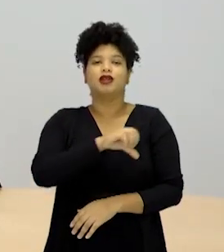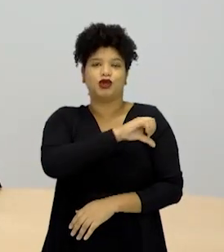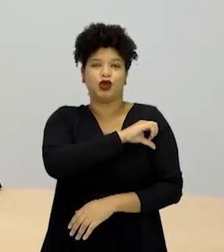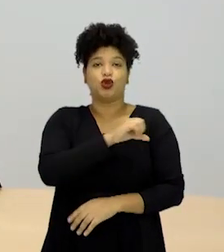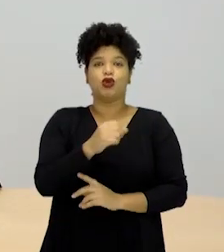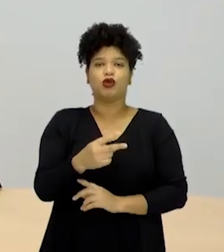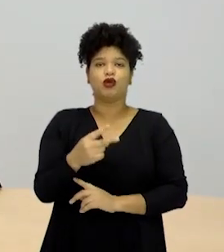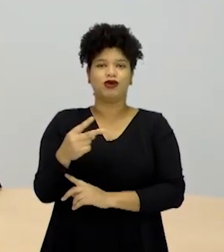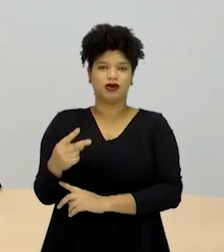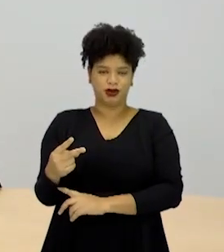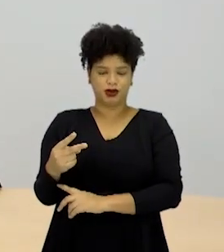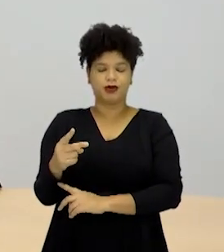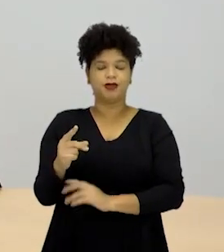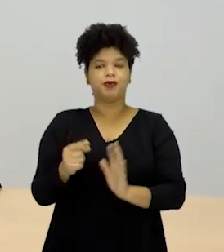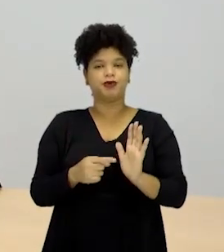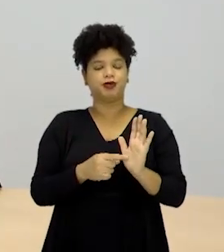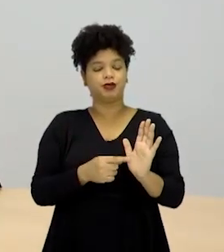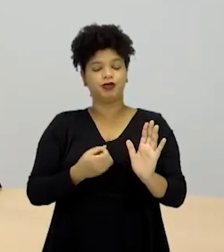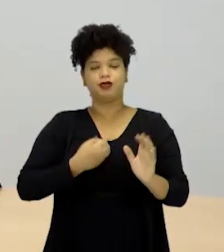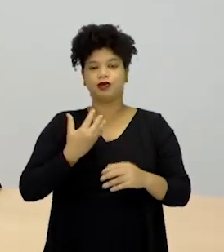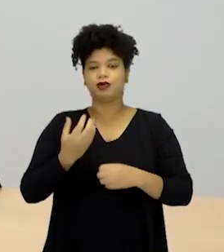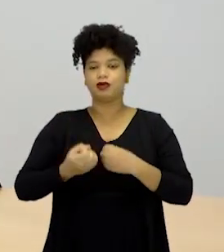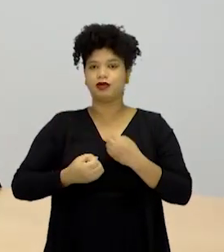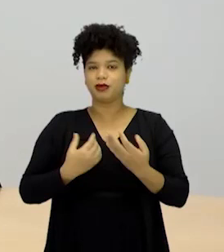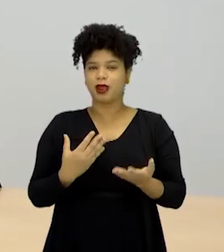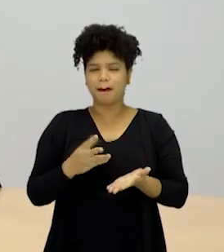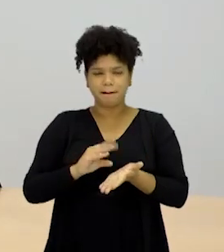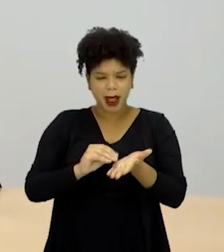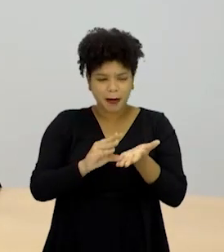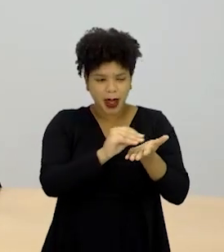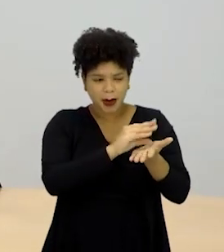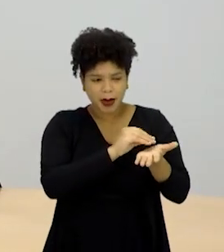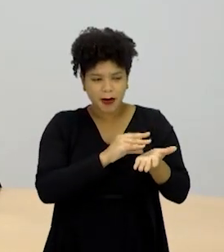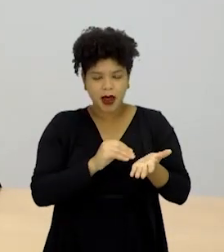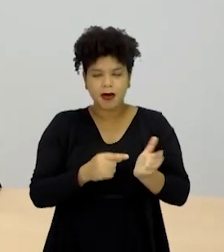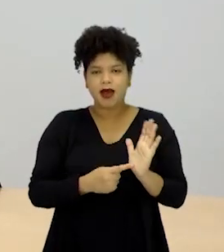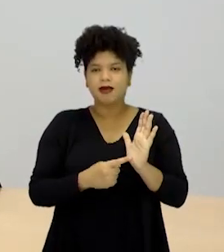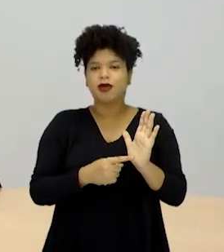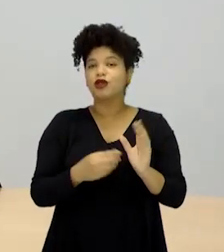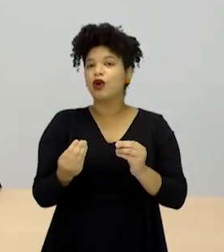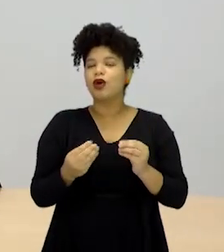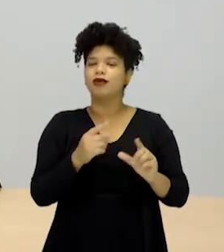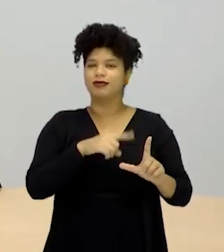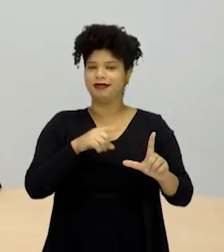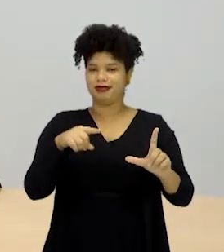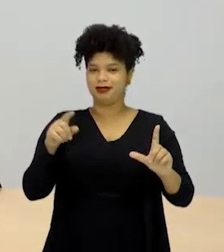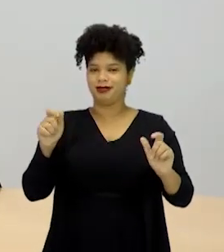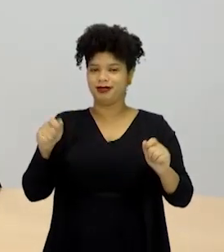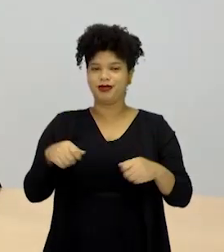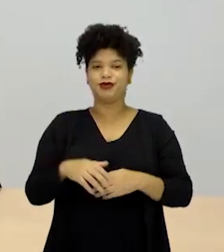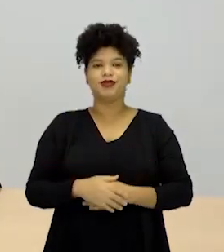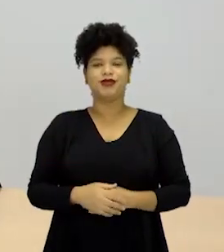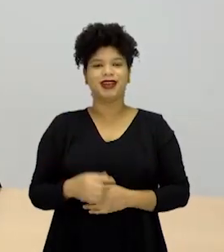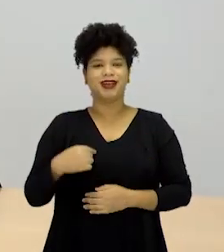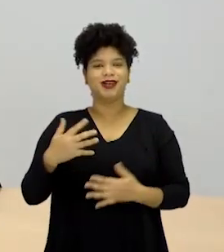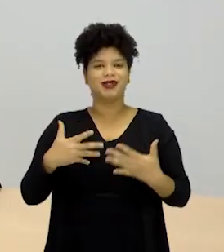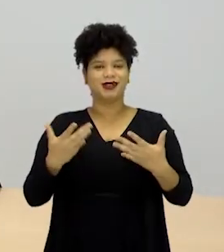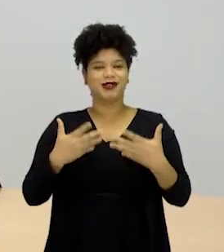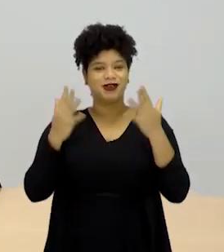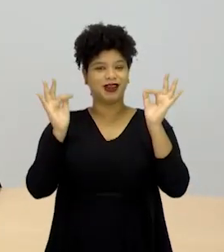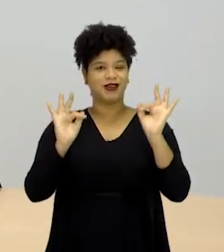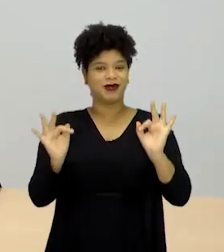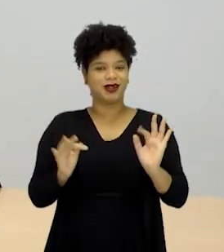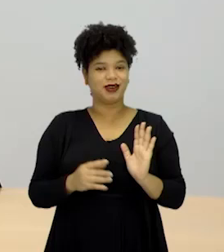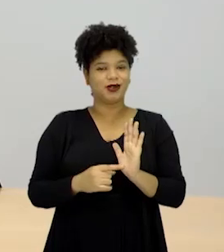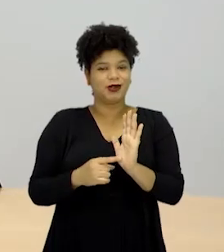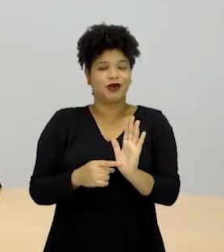sobre a gente apresentar os dados e escolher um gráfico apropriado para isso, tá certo? E eu quero, estou muito contente também de